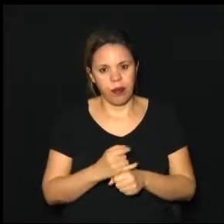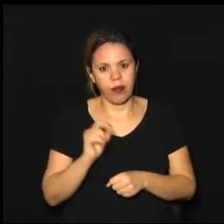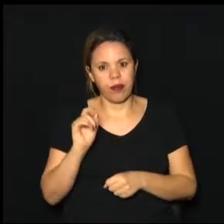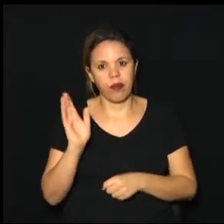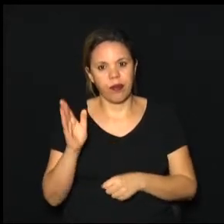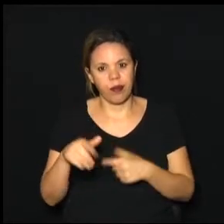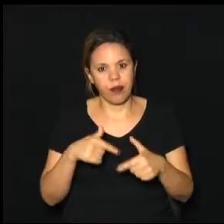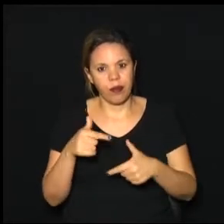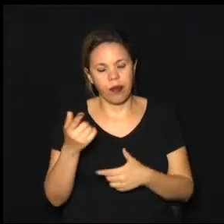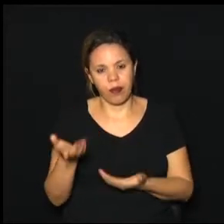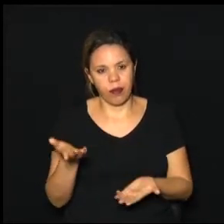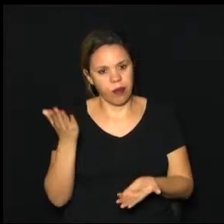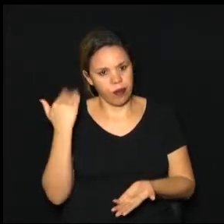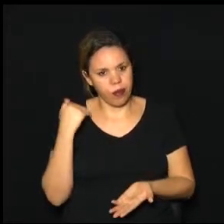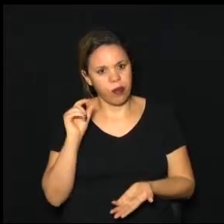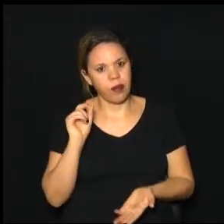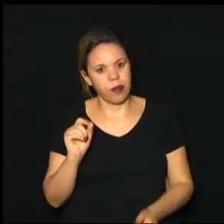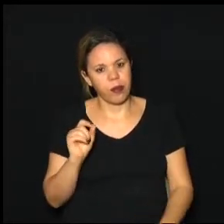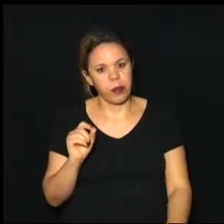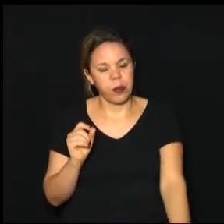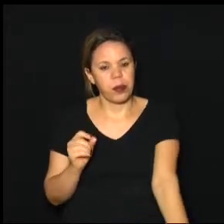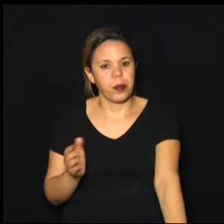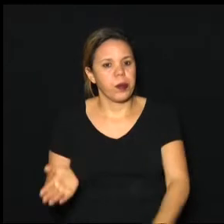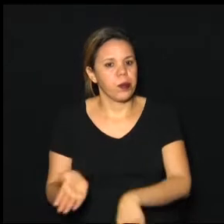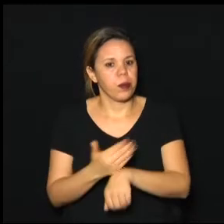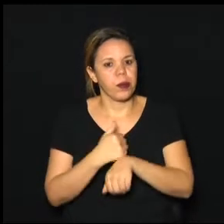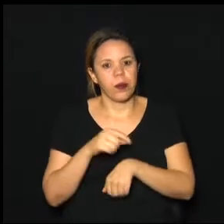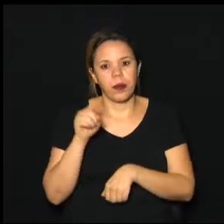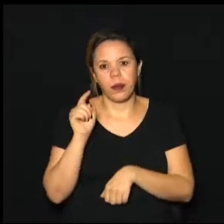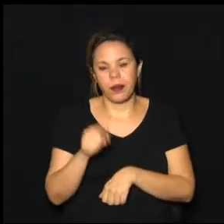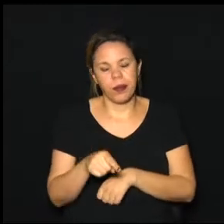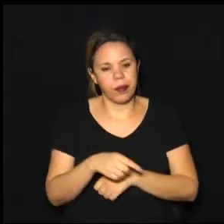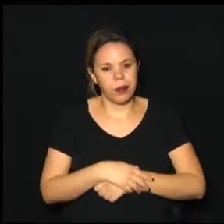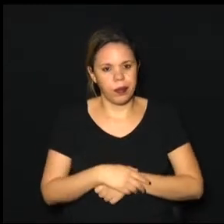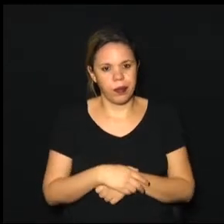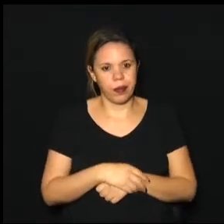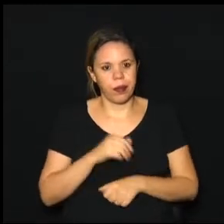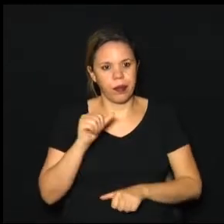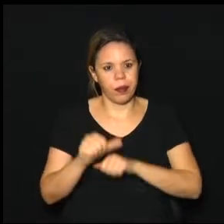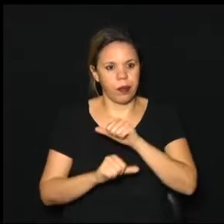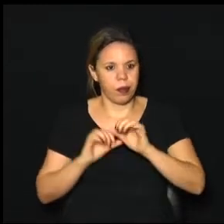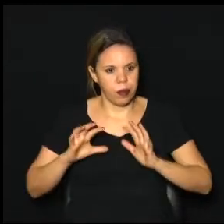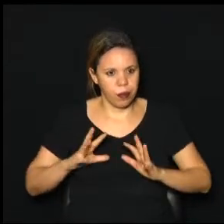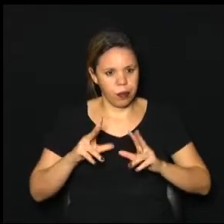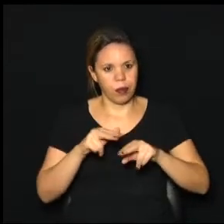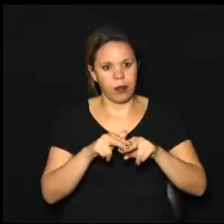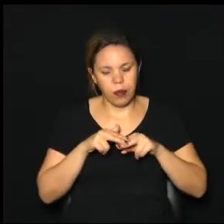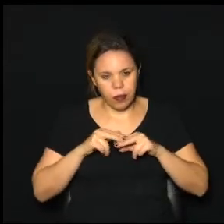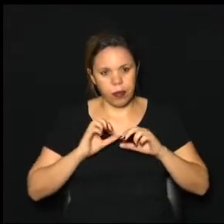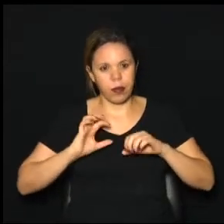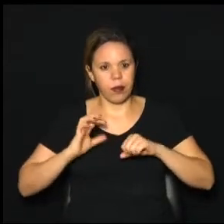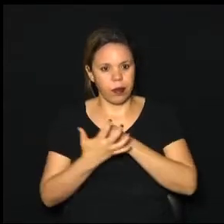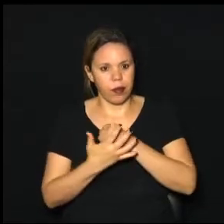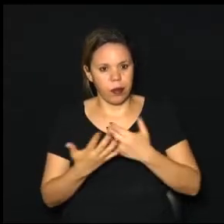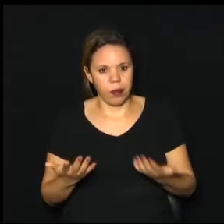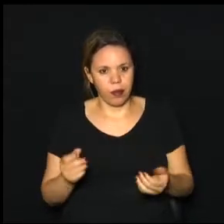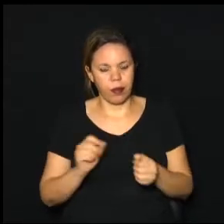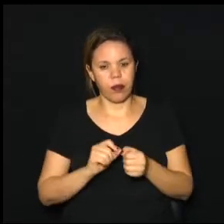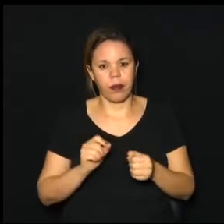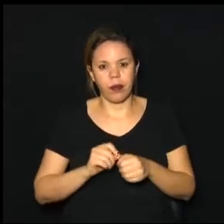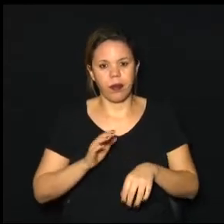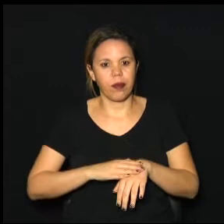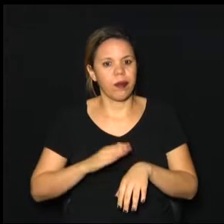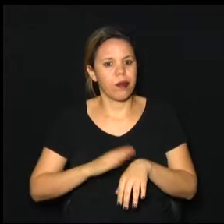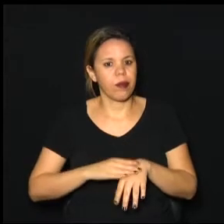já trabalhou com isso, sabe que antes, né, dessa mudança toda por conta do Covid-19, feita